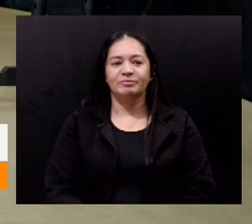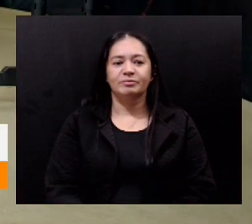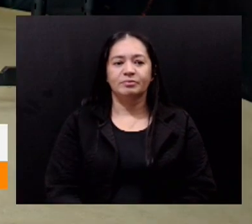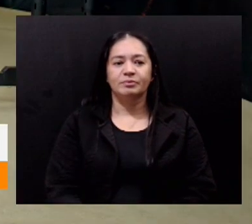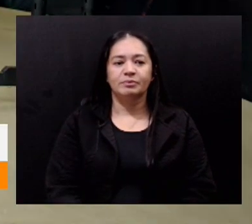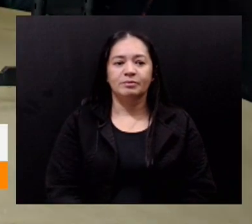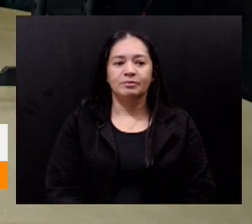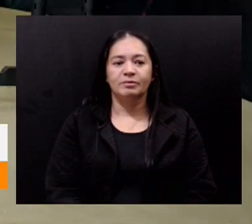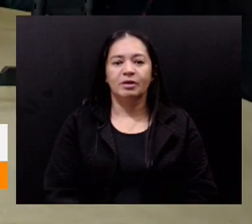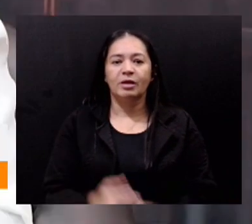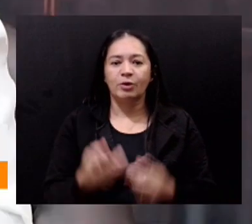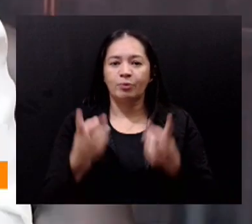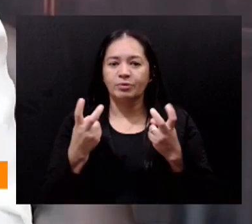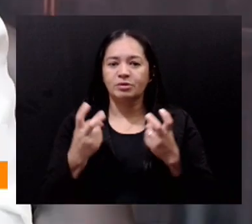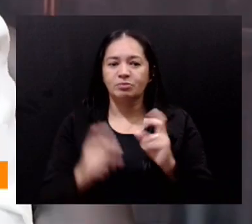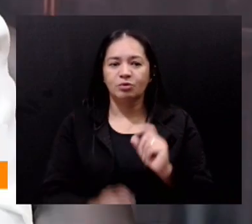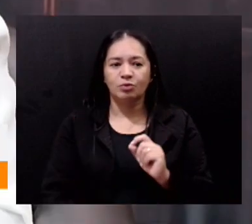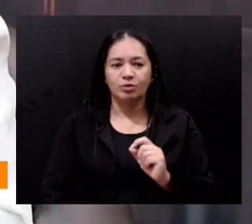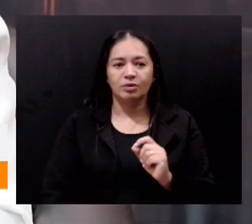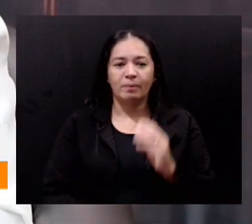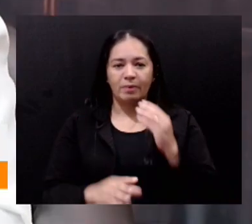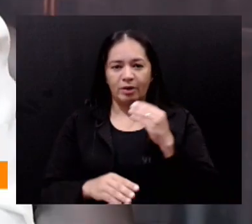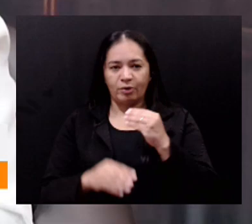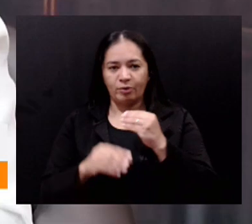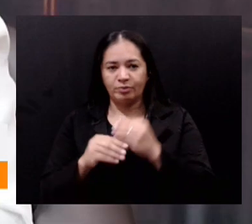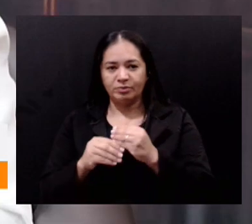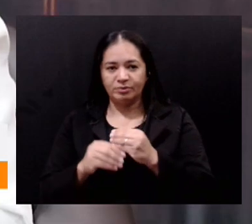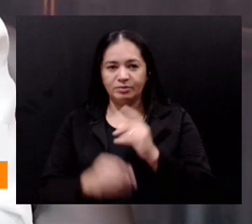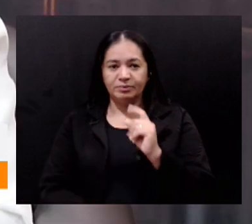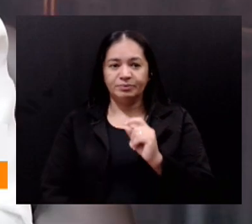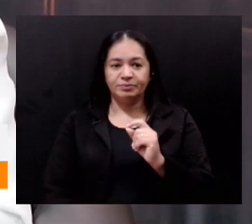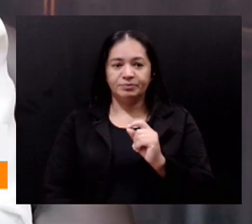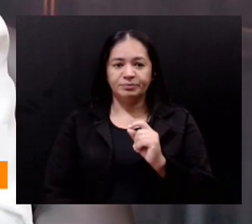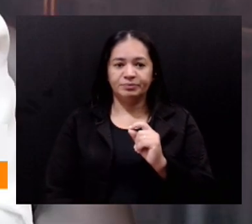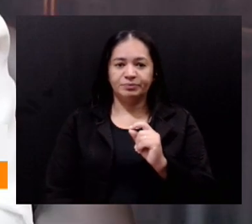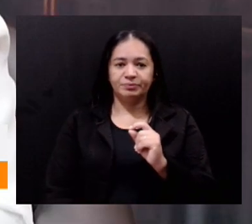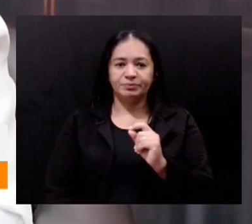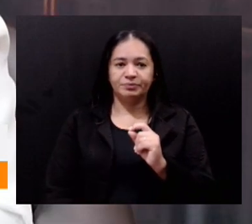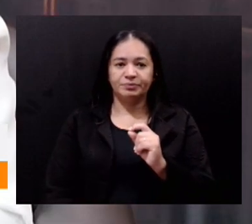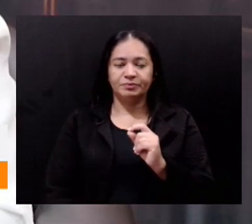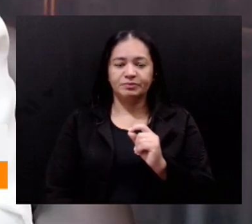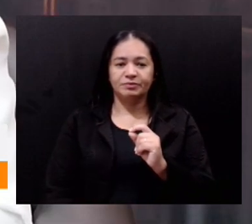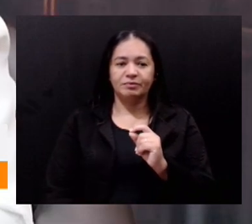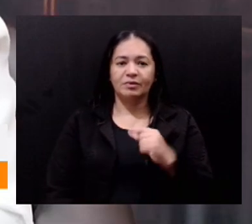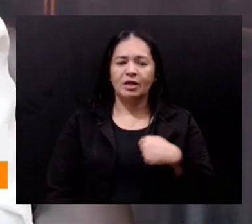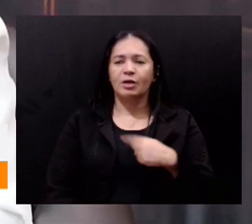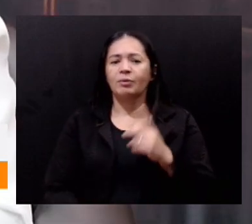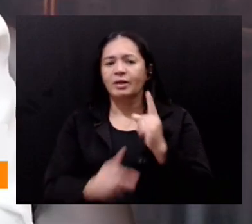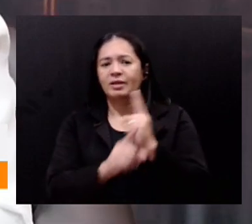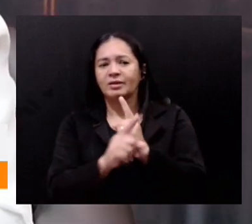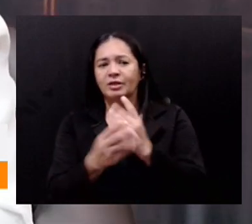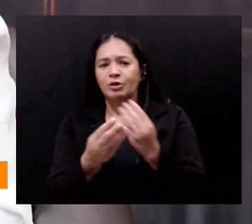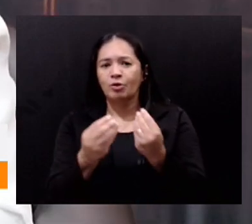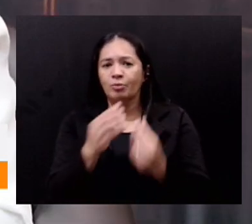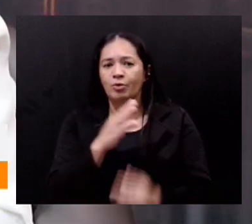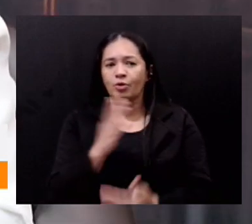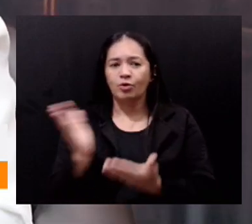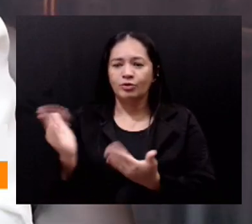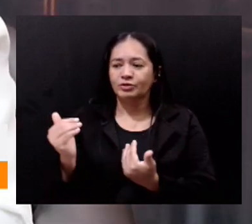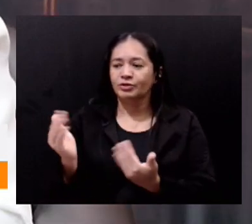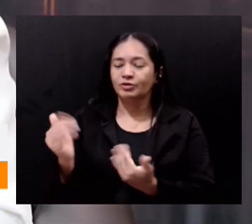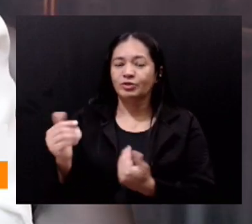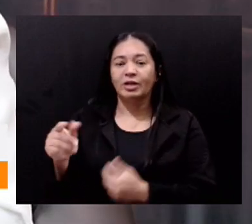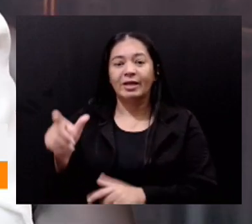para complementar, né, a fala Uhum. da Joyce, eu que atendo muitos jovens, muitas vezes eles buscam,